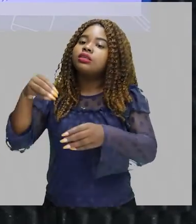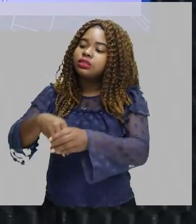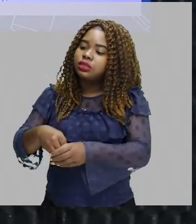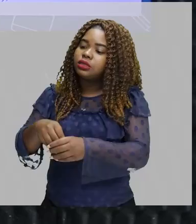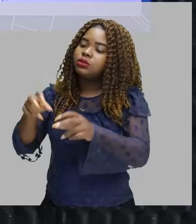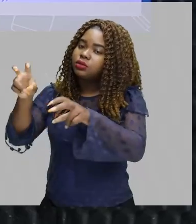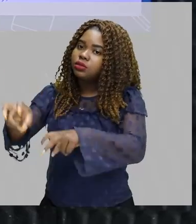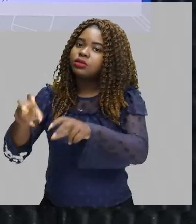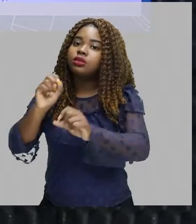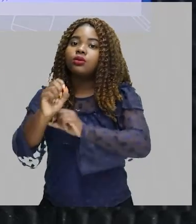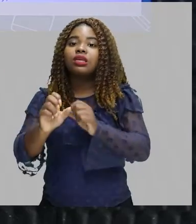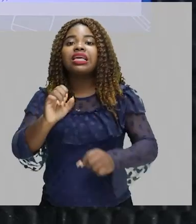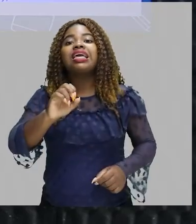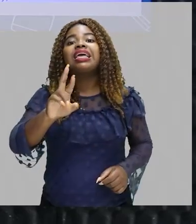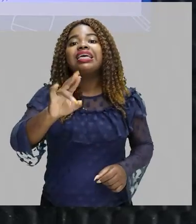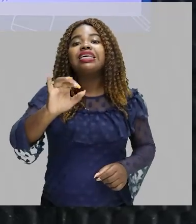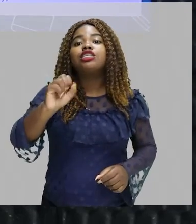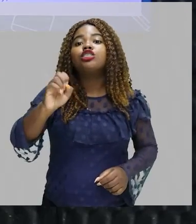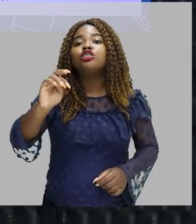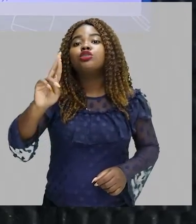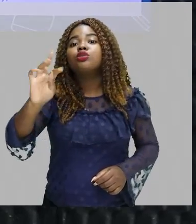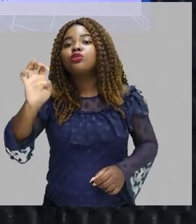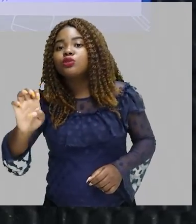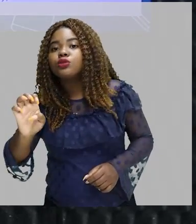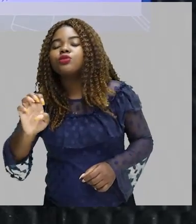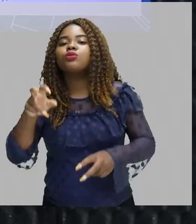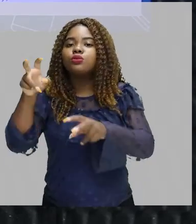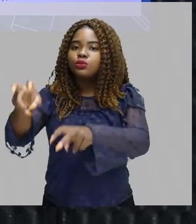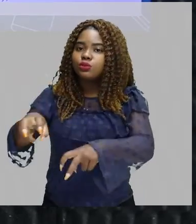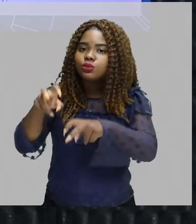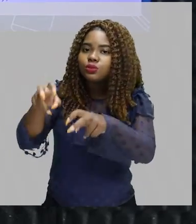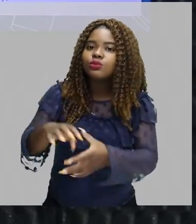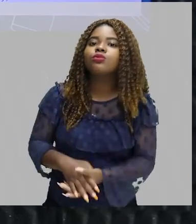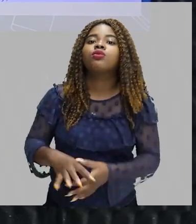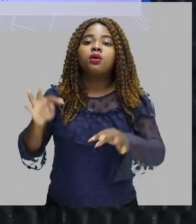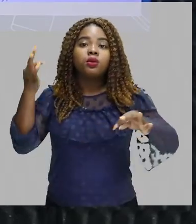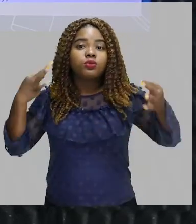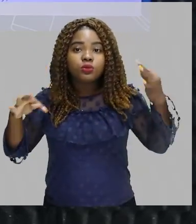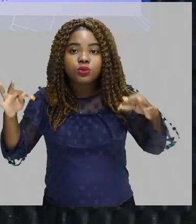São os chamados resorts rurais, né, o chamado ecoturismo, tá certo? Os